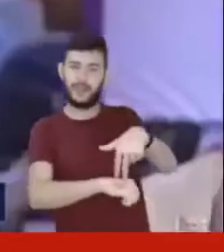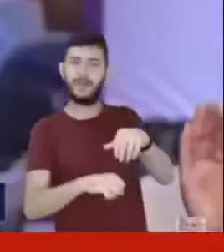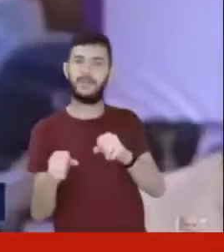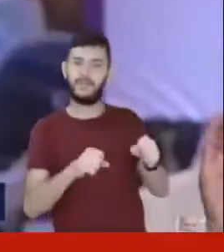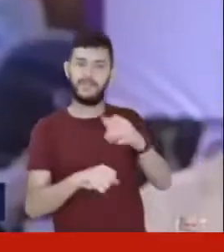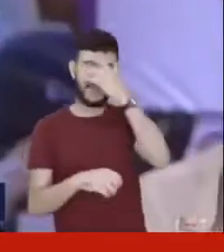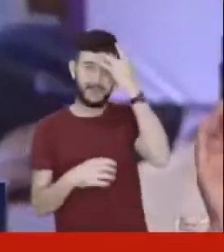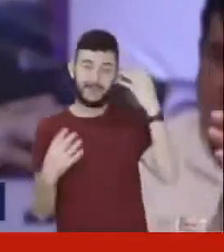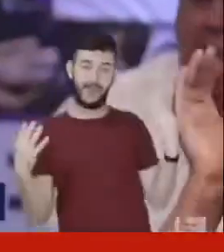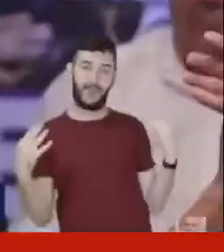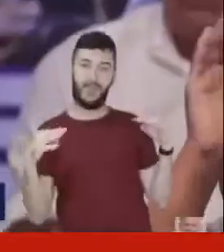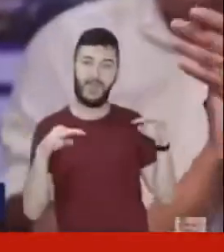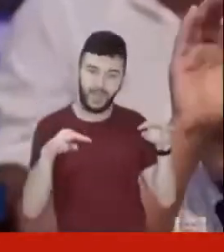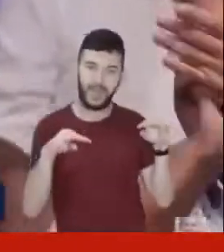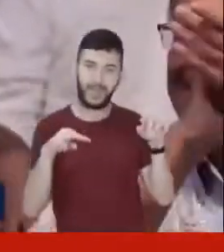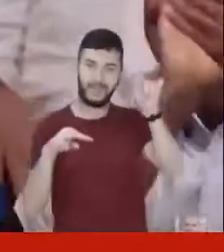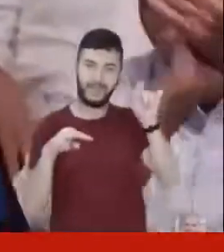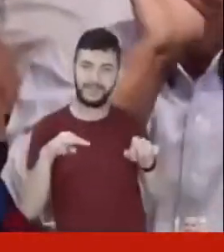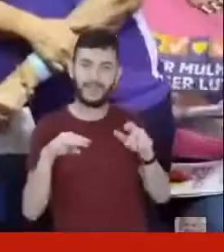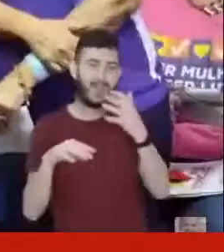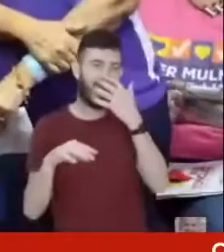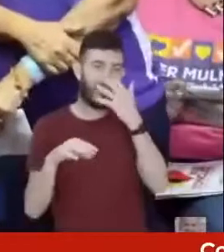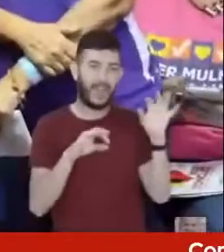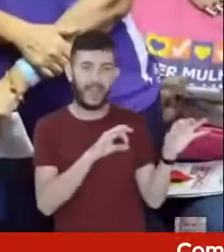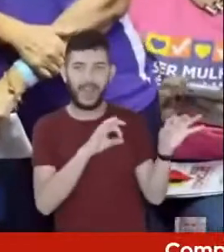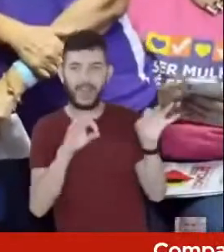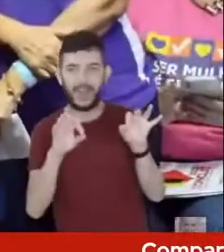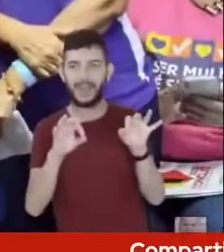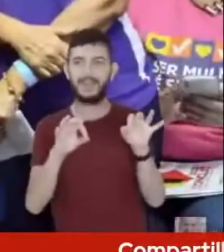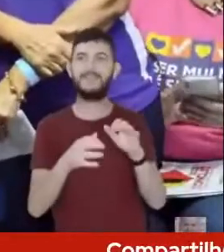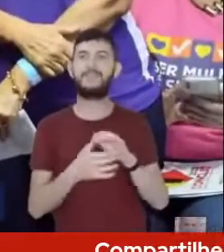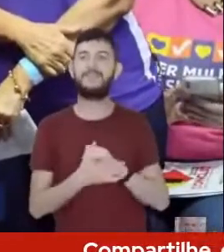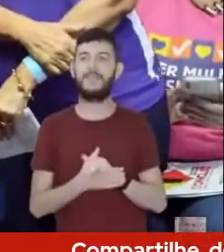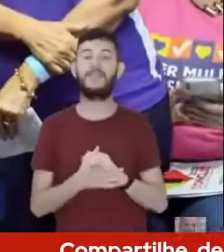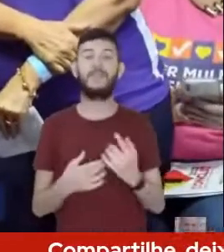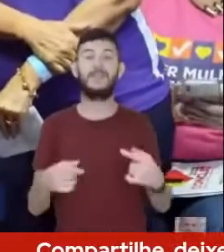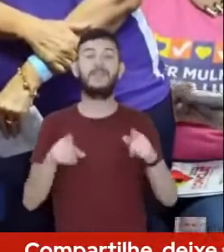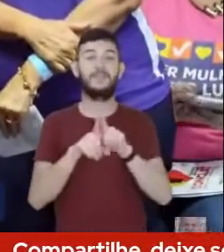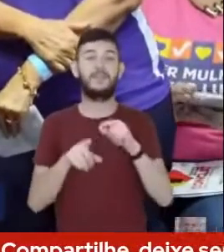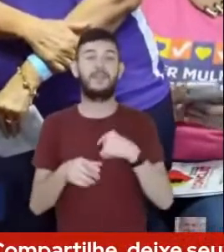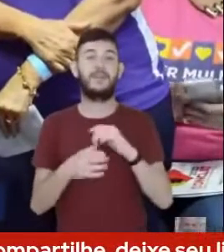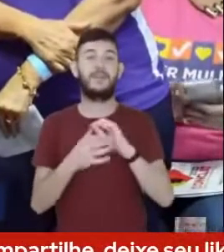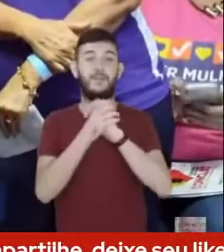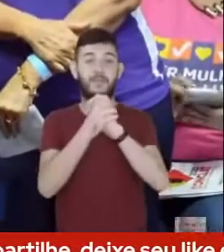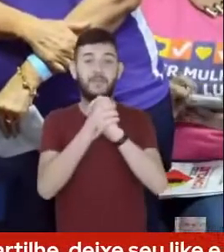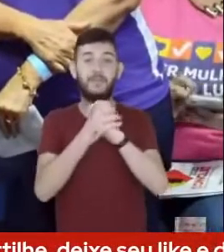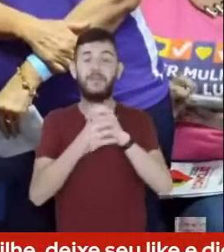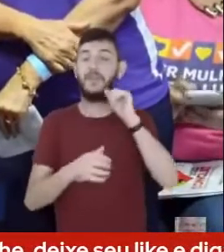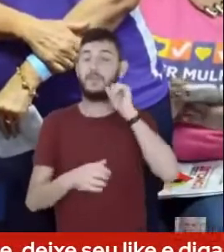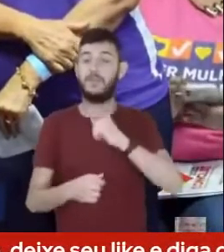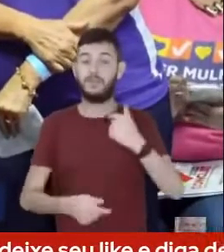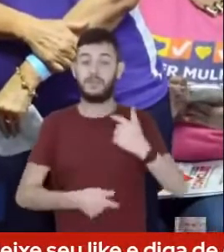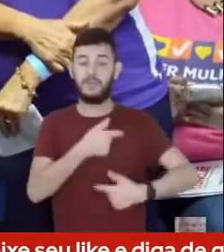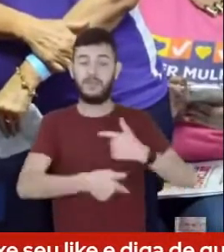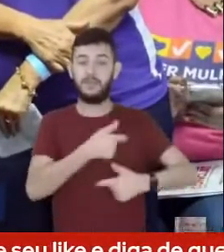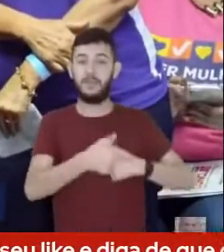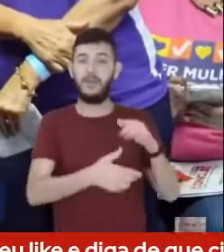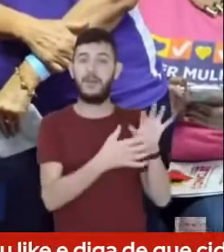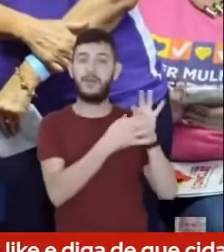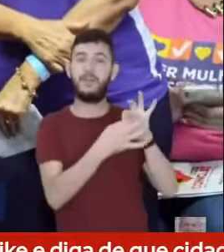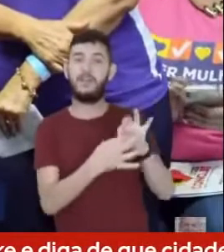Salim. Quero cumprimentar as mulheres da saúde. Parabéns, mulheres da saúde.